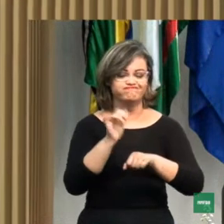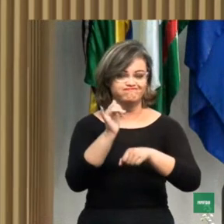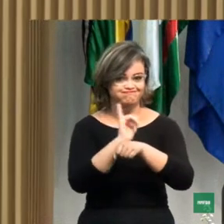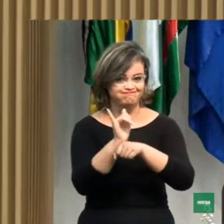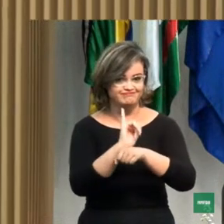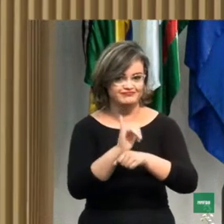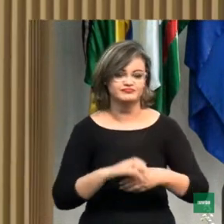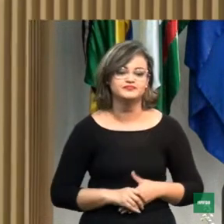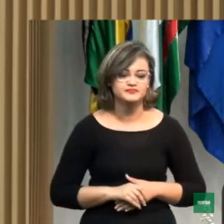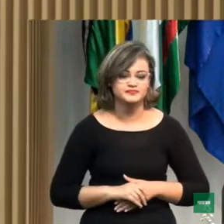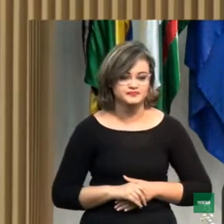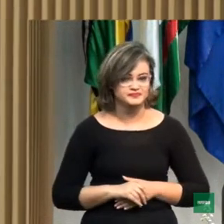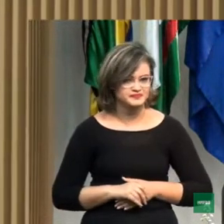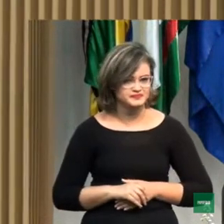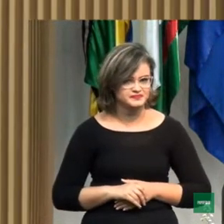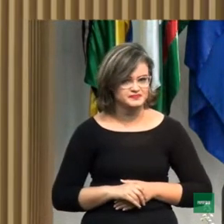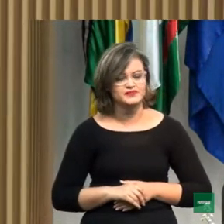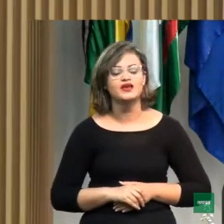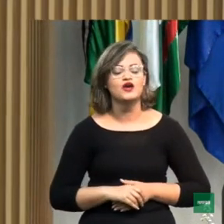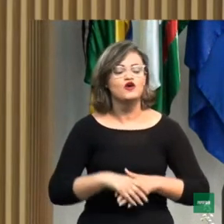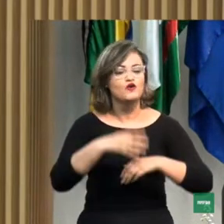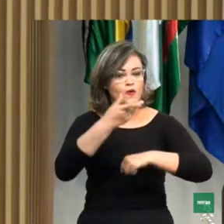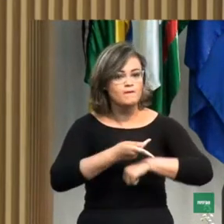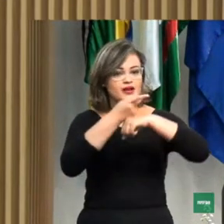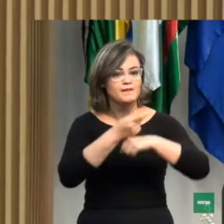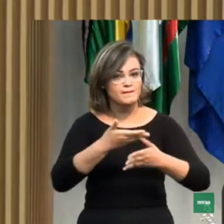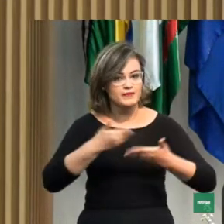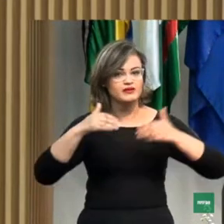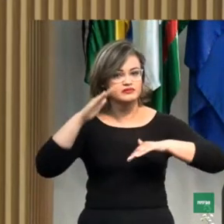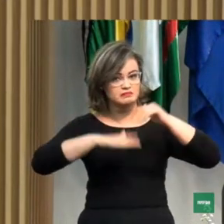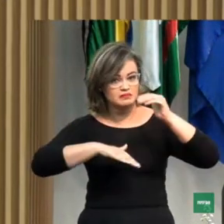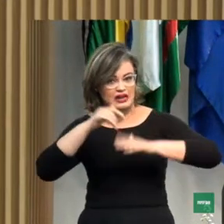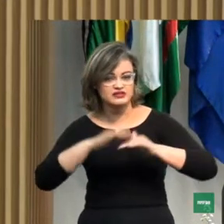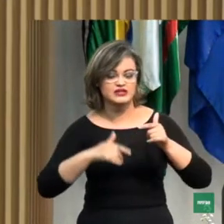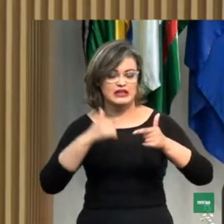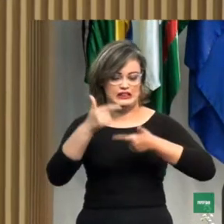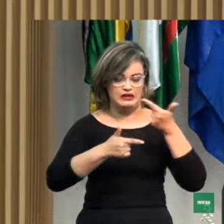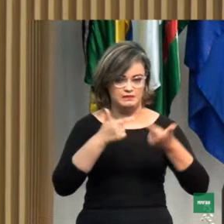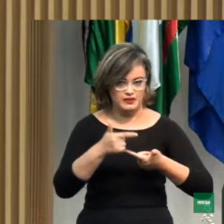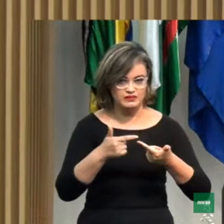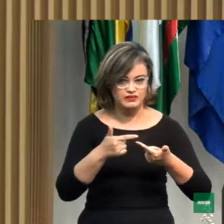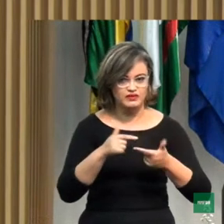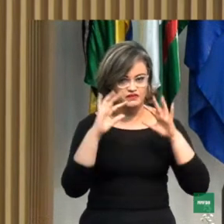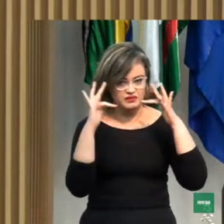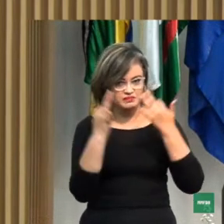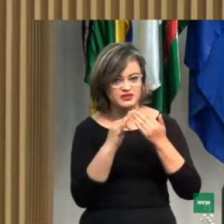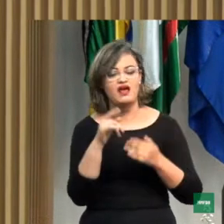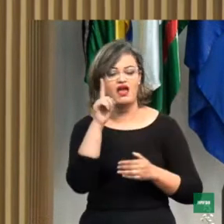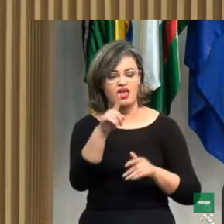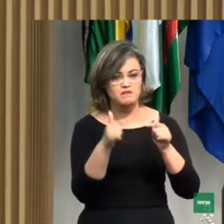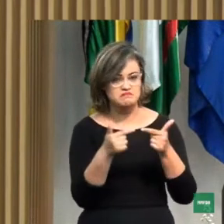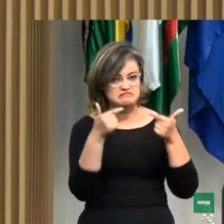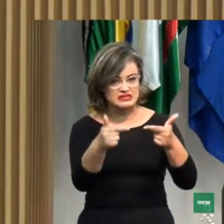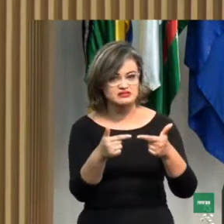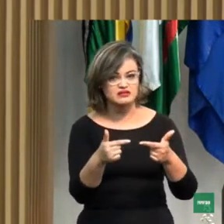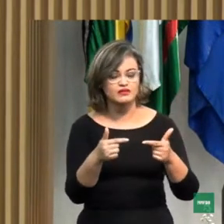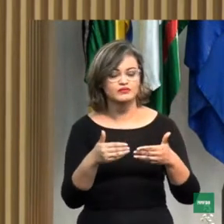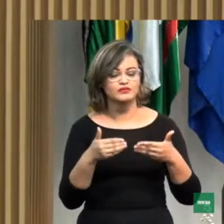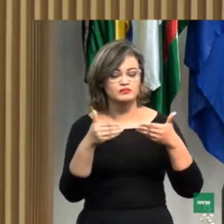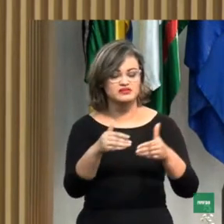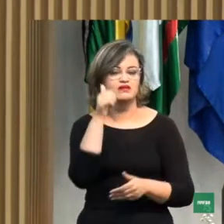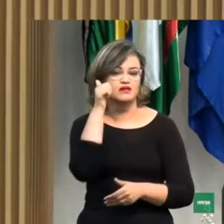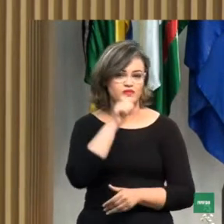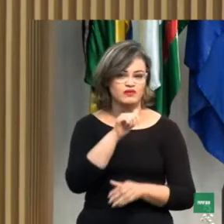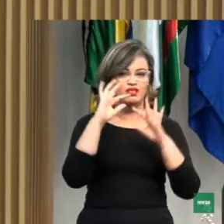O Prêmio Melhores Práticas em Equilíbrio Trabalho-Família é uma iniciativa do Ministério da Mulher, da Família e dos Direitos